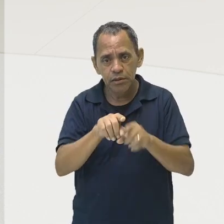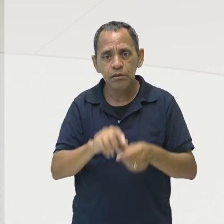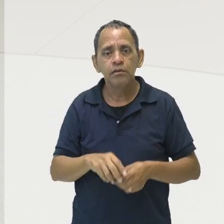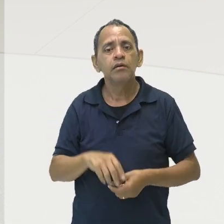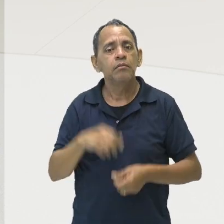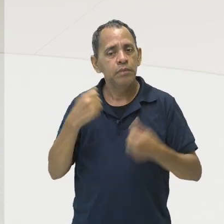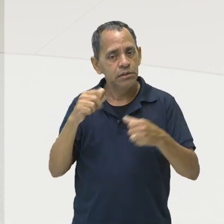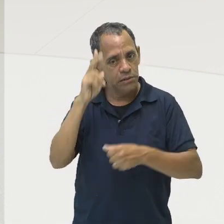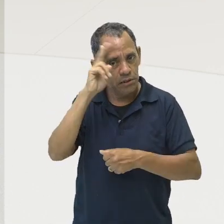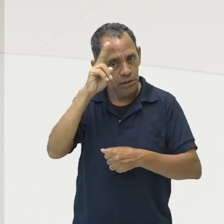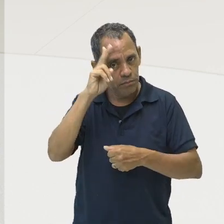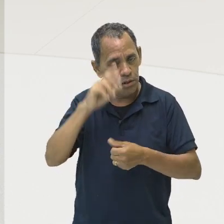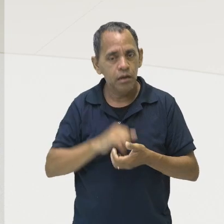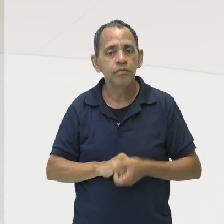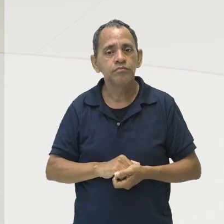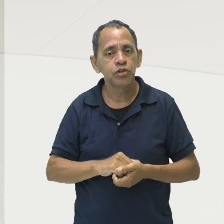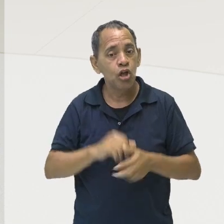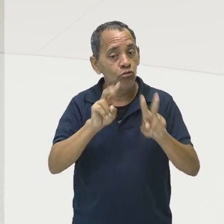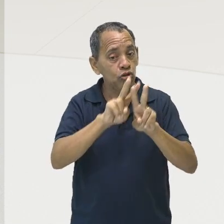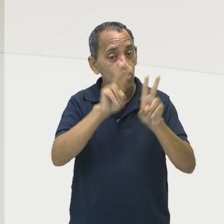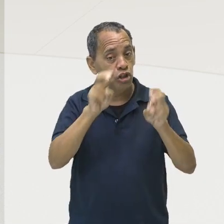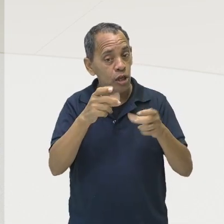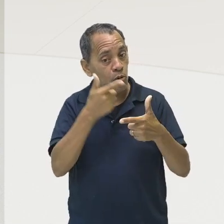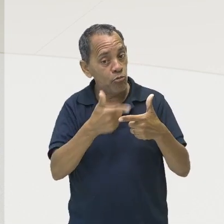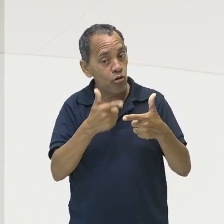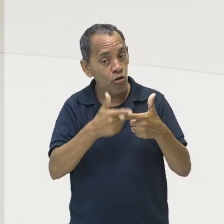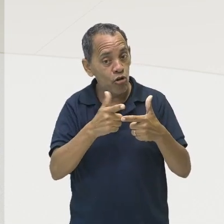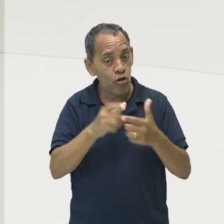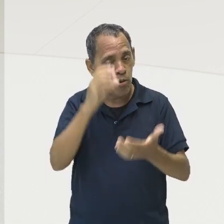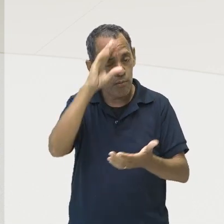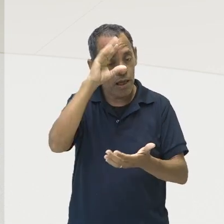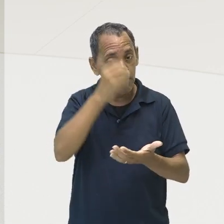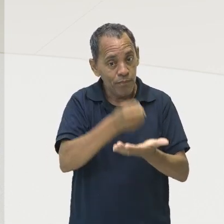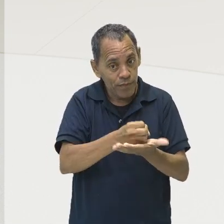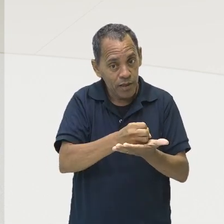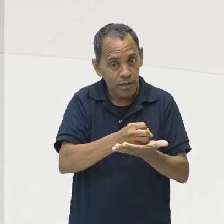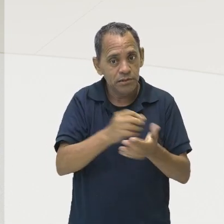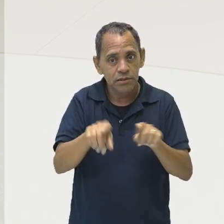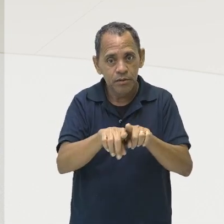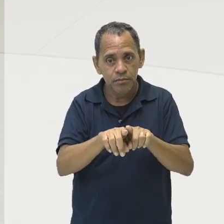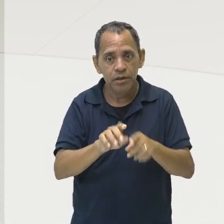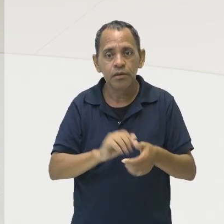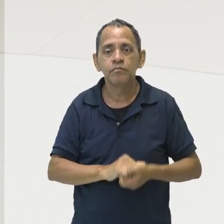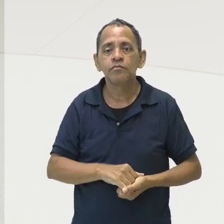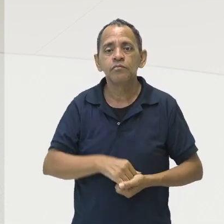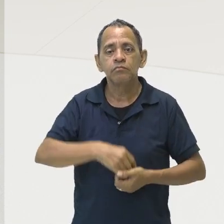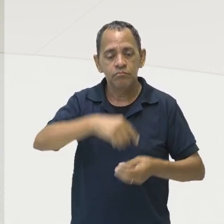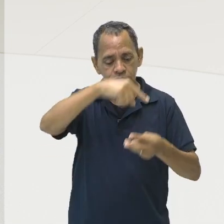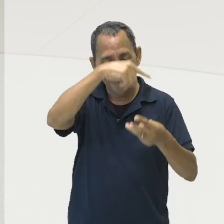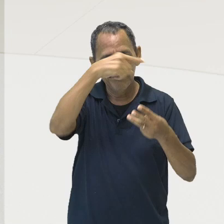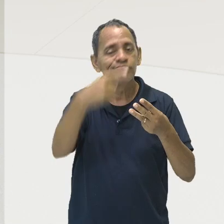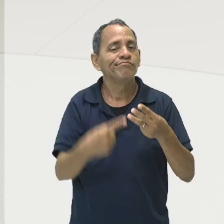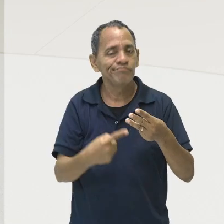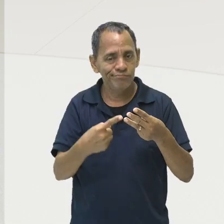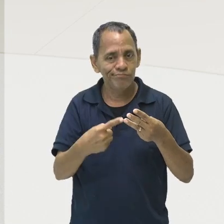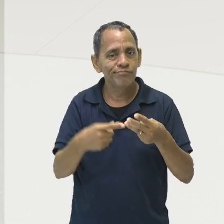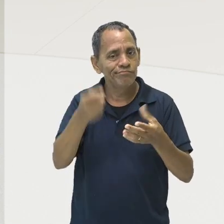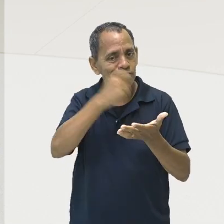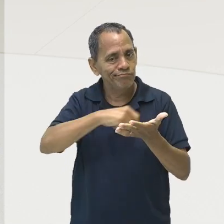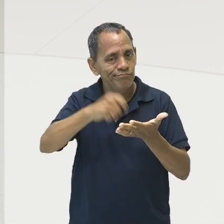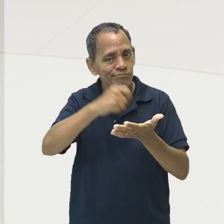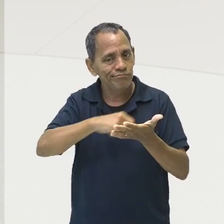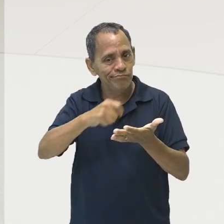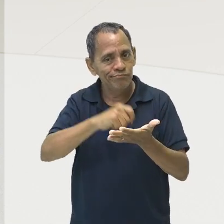Tema, problema e tese. São os três elementos que nós vamos trabalhar, né? Nós vamos escrever ali para eles